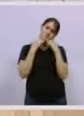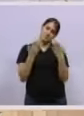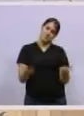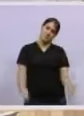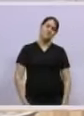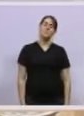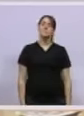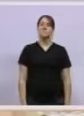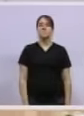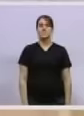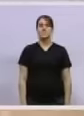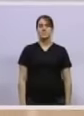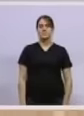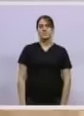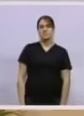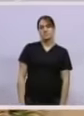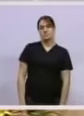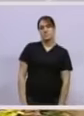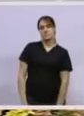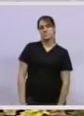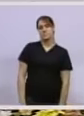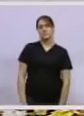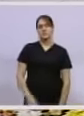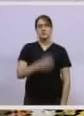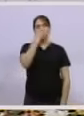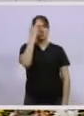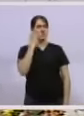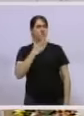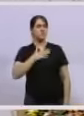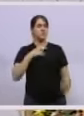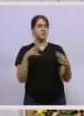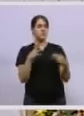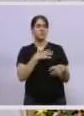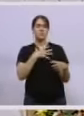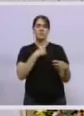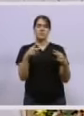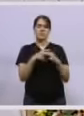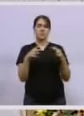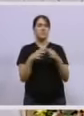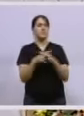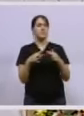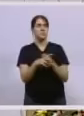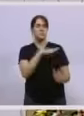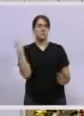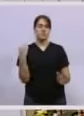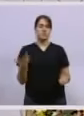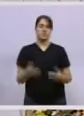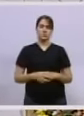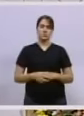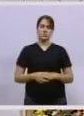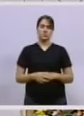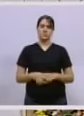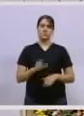Meu filho foi morto numa violência, padre. E aí, minha filha? Chorei o que tinha que chorar e agora faço parte